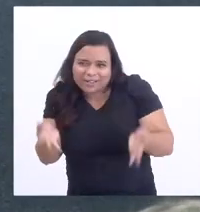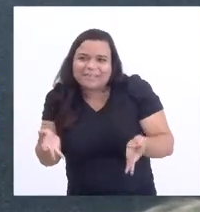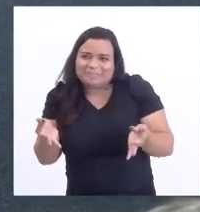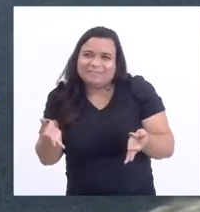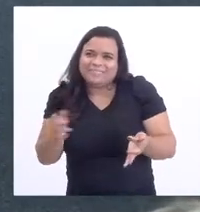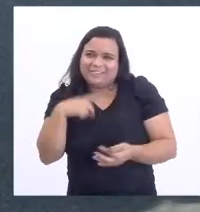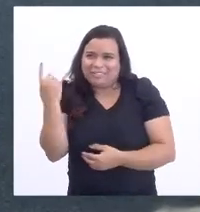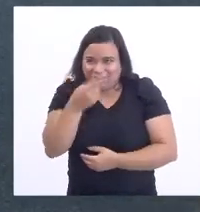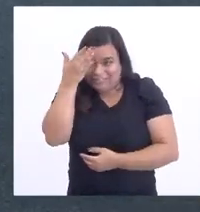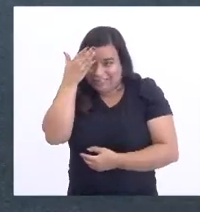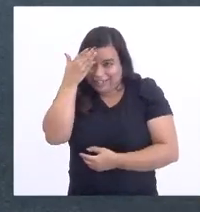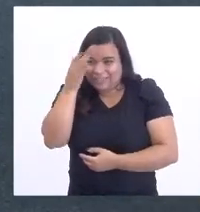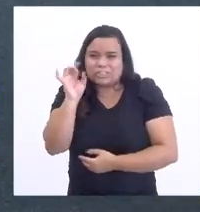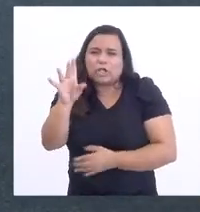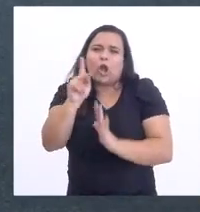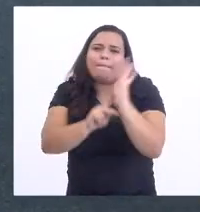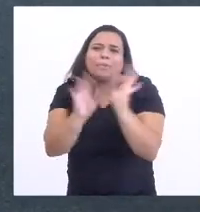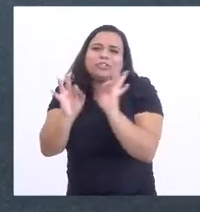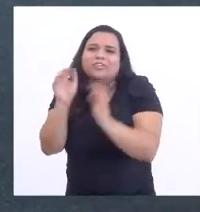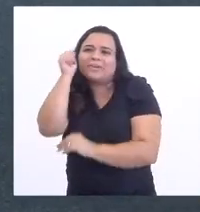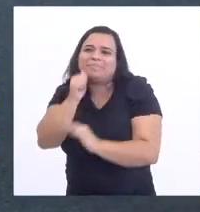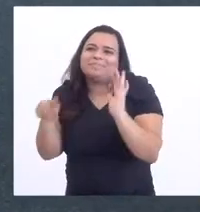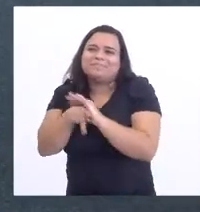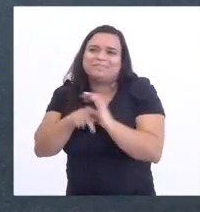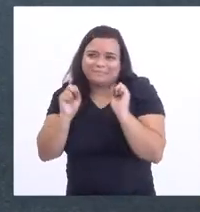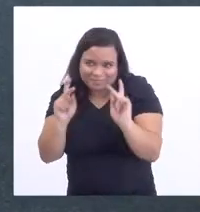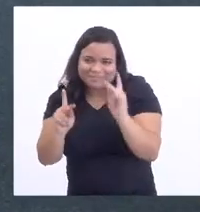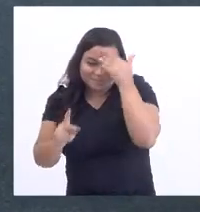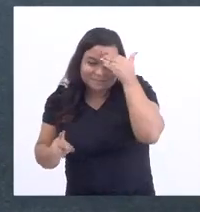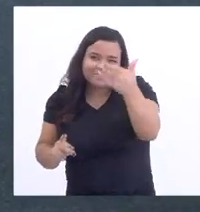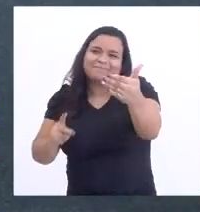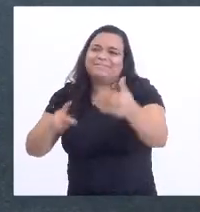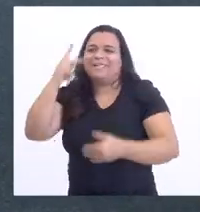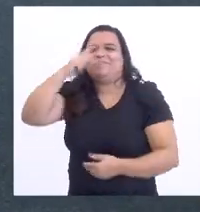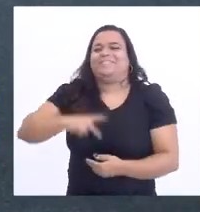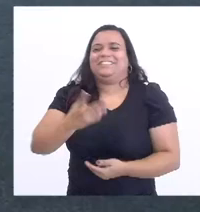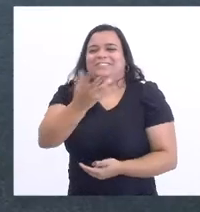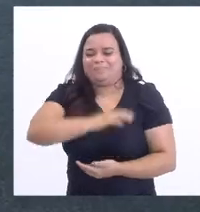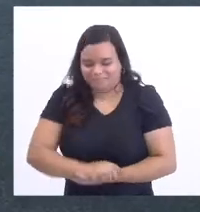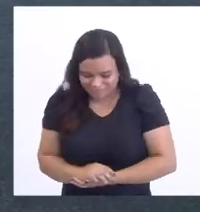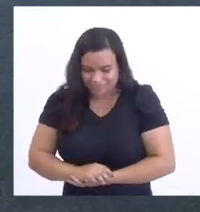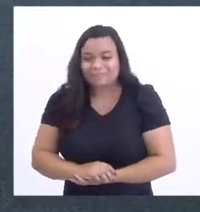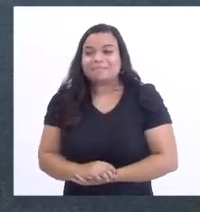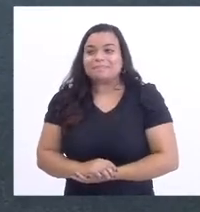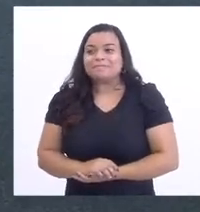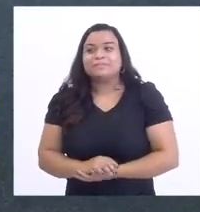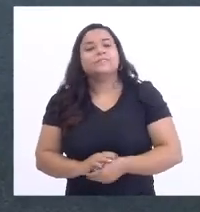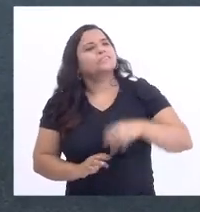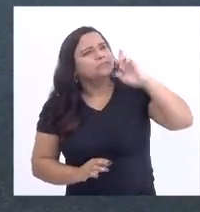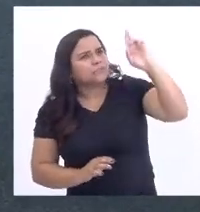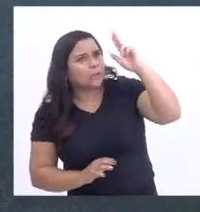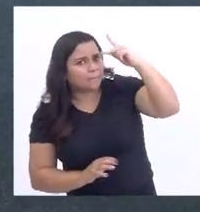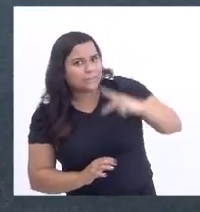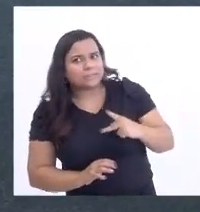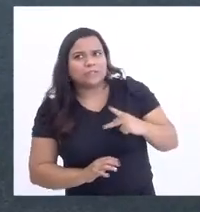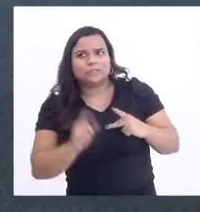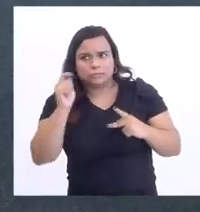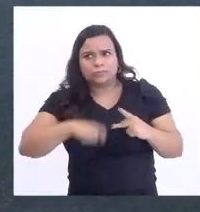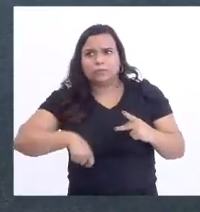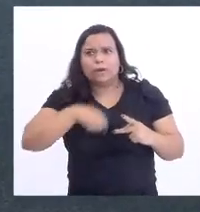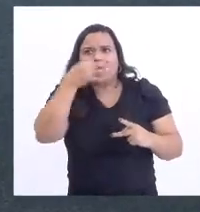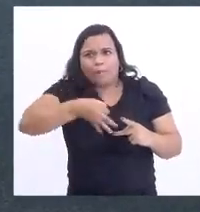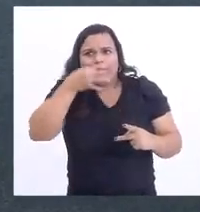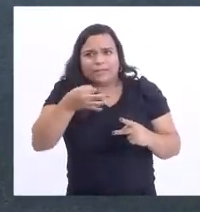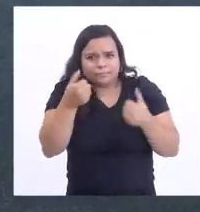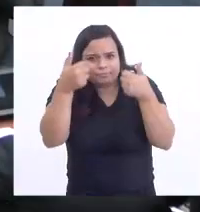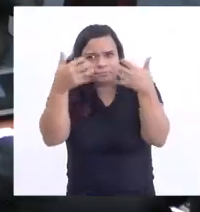só com o projeto das mulheres. Obrigado, presidente. Senhor presidente, você me concede um pela ordem que tem a